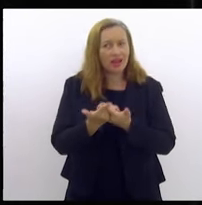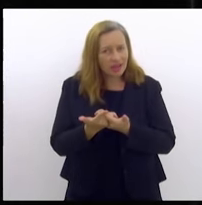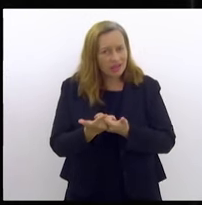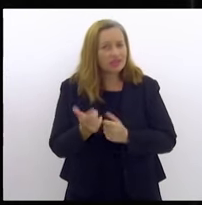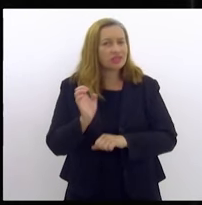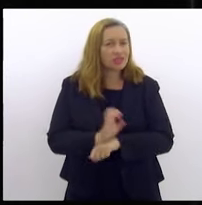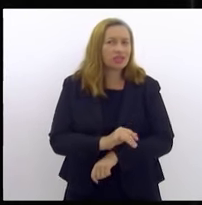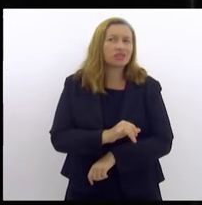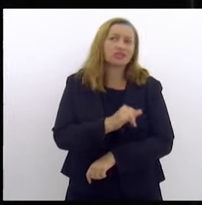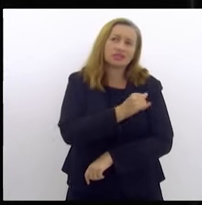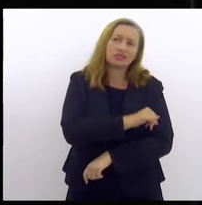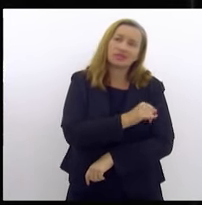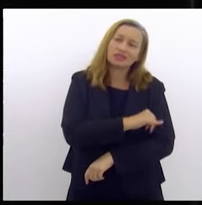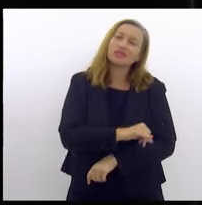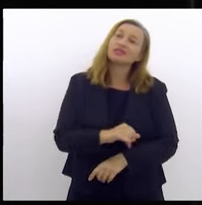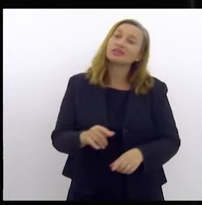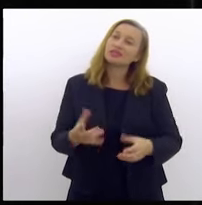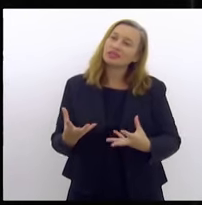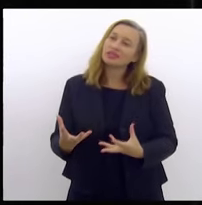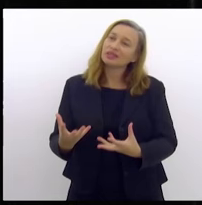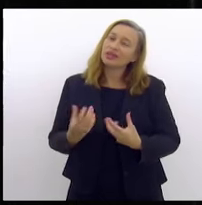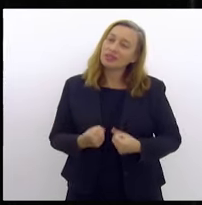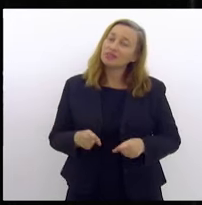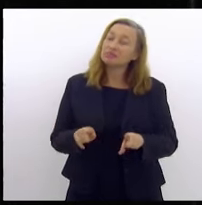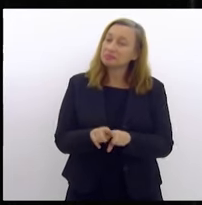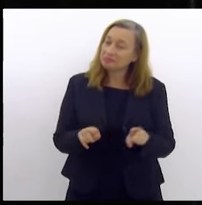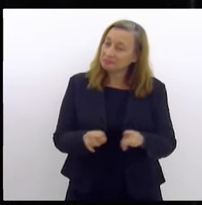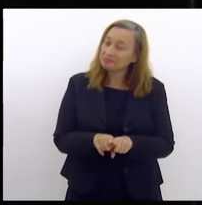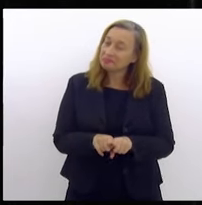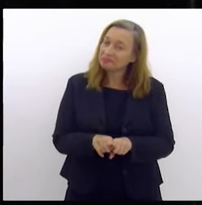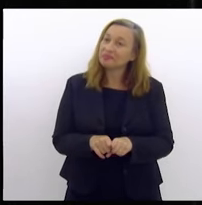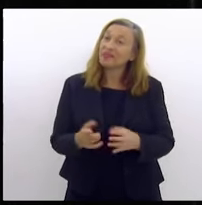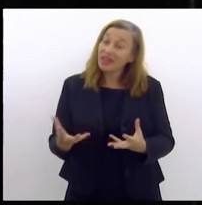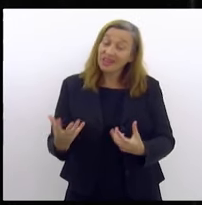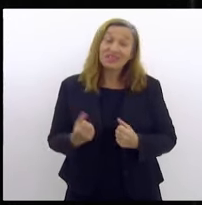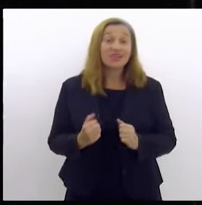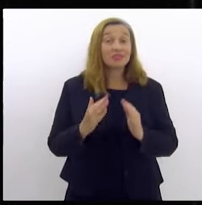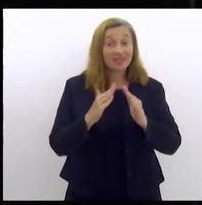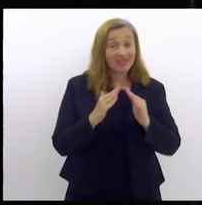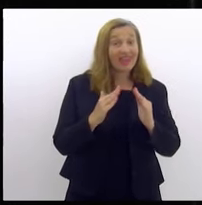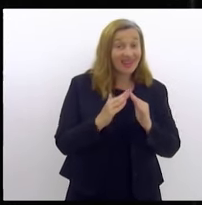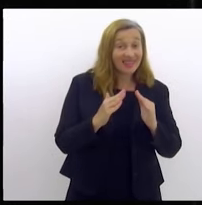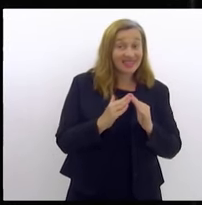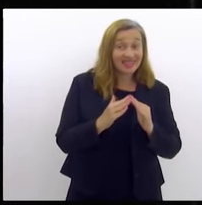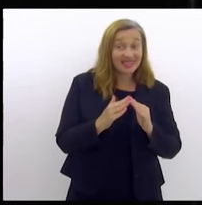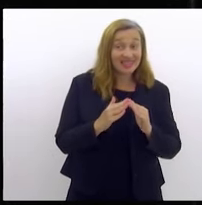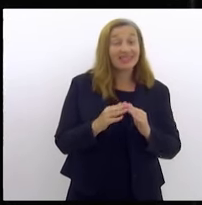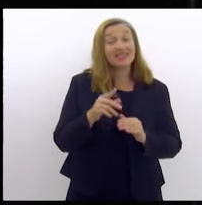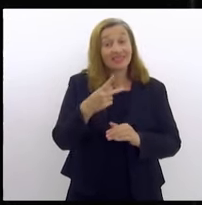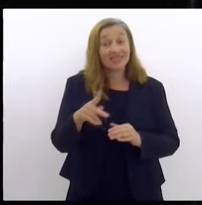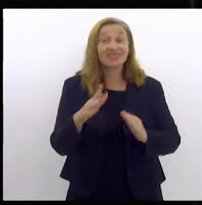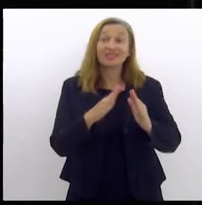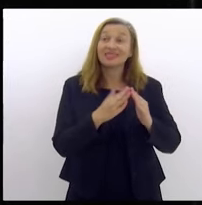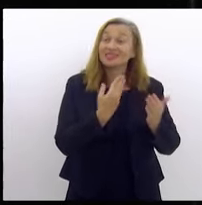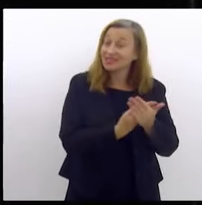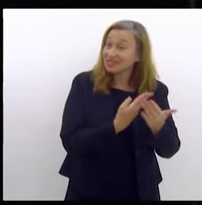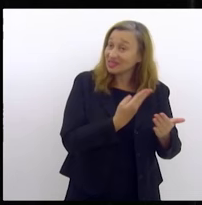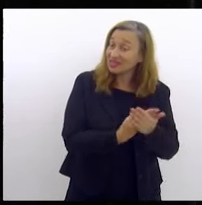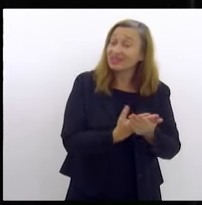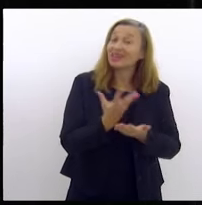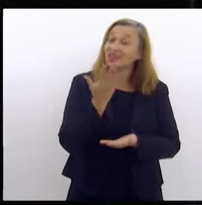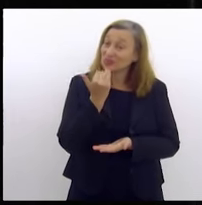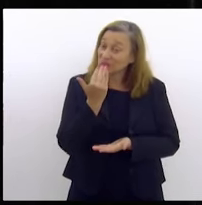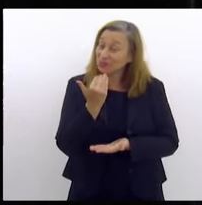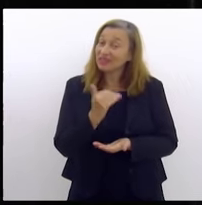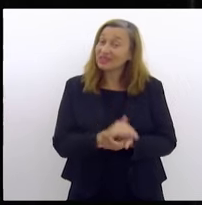do Estado, que, inclusive, são beneficiados também, que recebem suas casas, que recebem suas escolas, esses